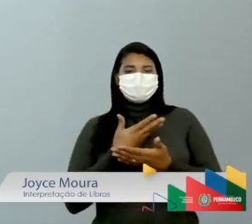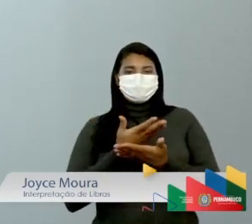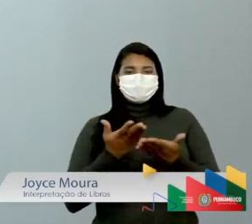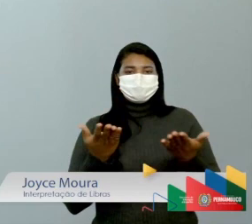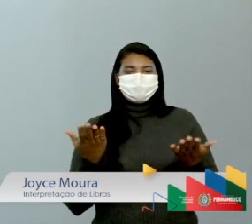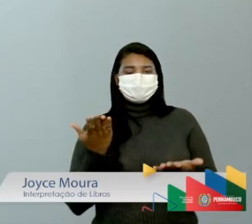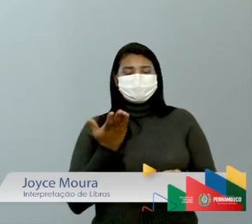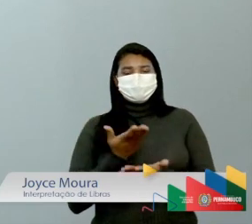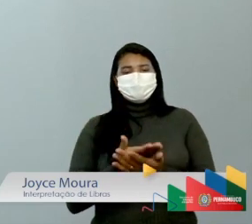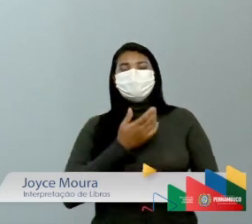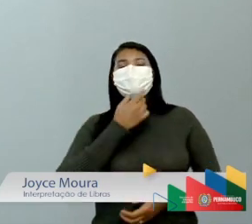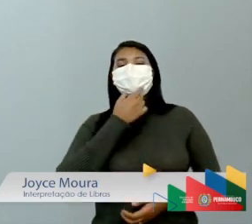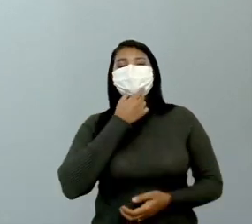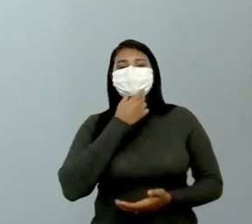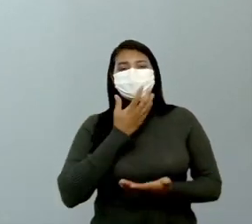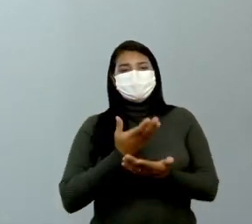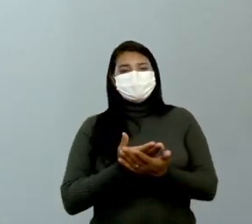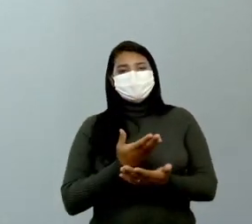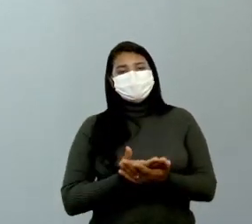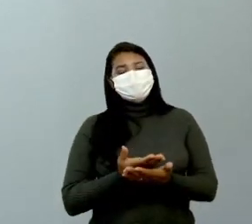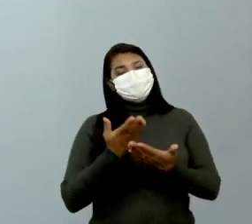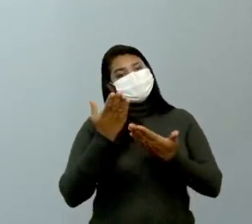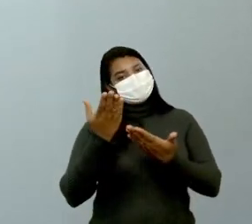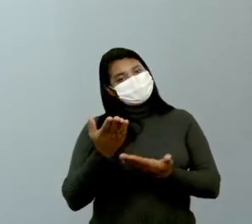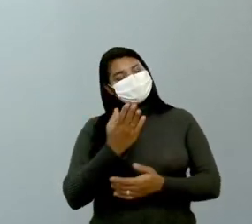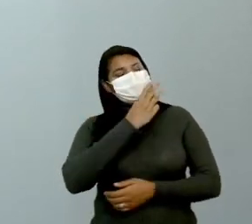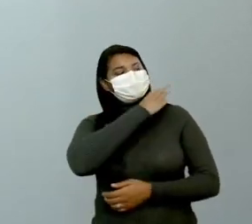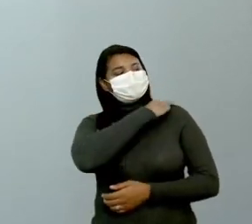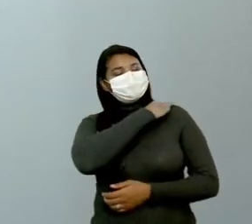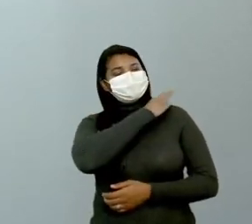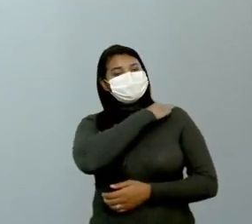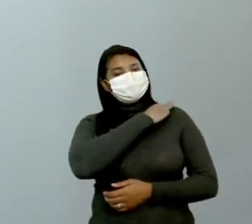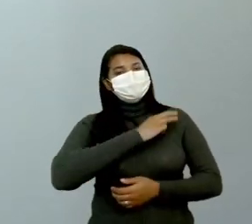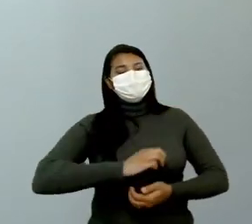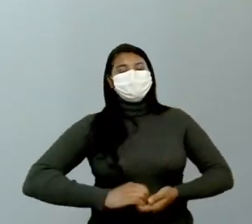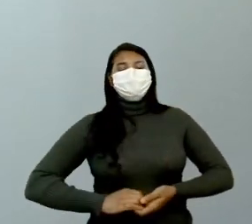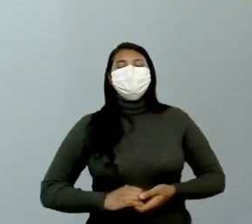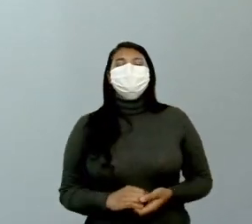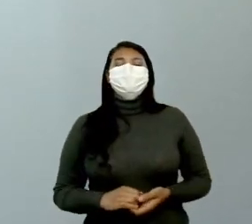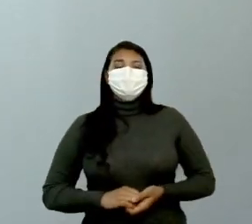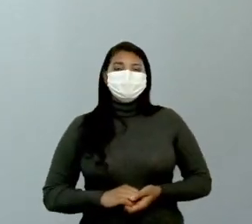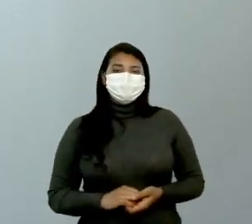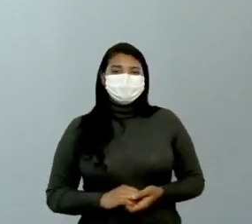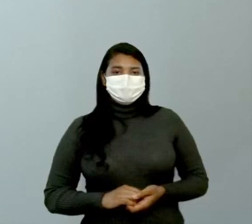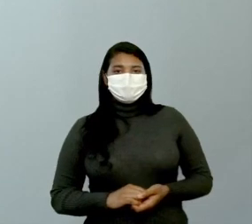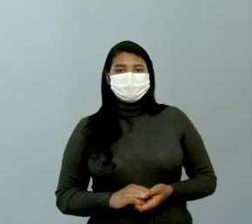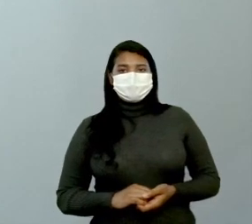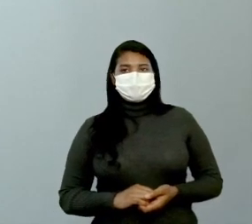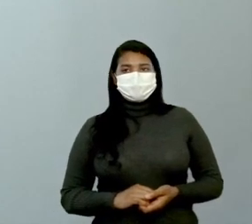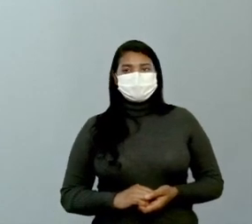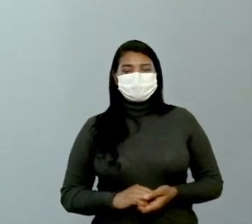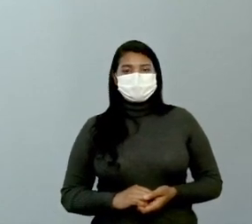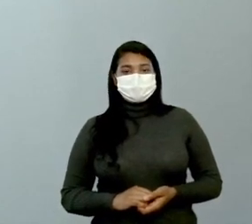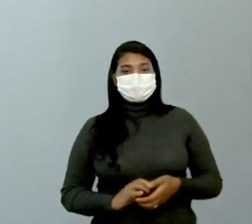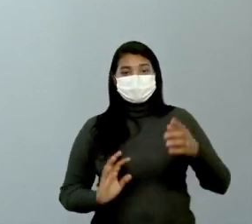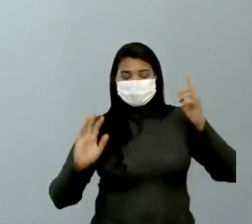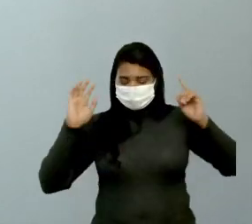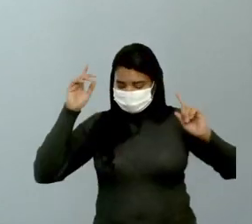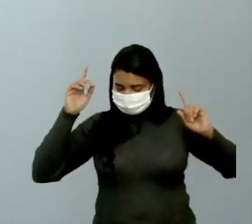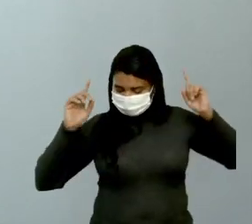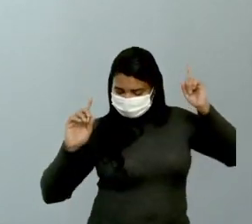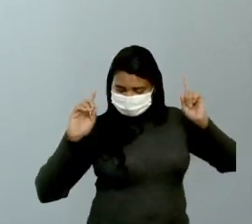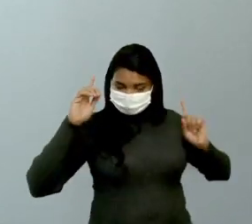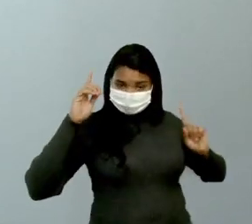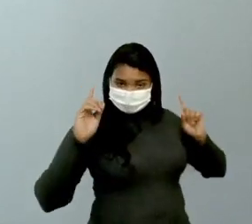mais uma aula de inglês para vocês, nossos estudantes do terceiro ano do ensino médio. Em ritmo de folia,